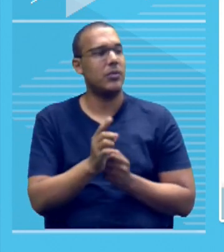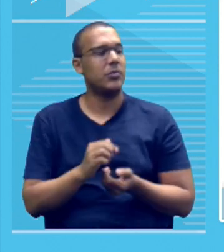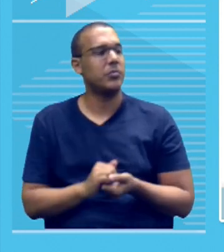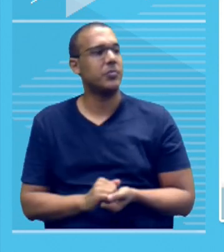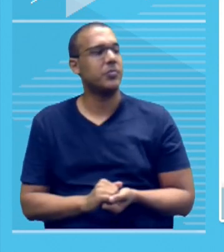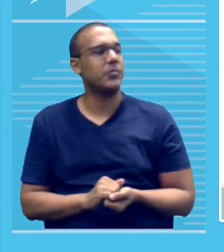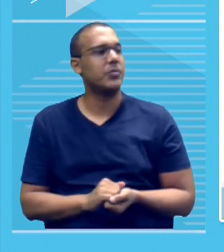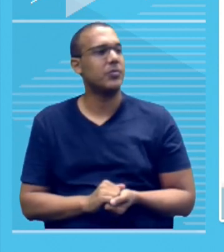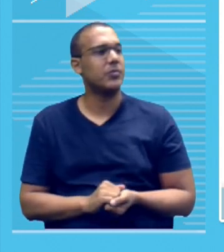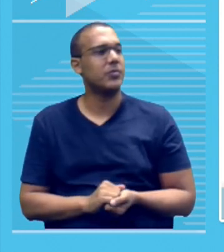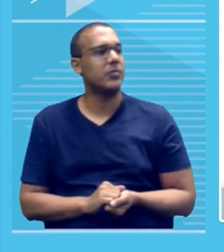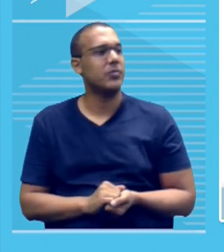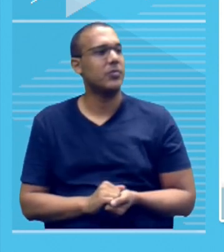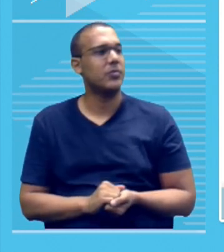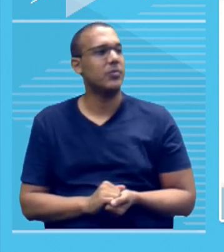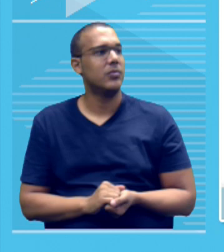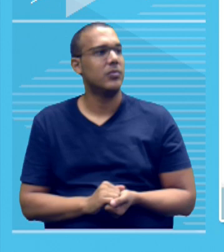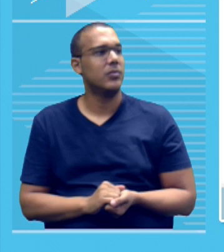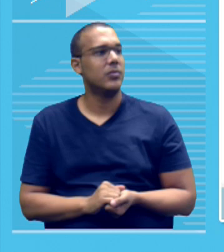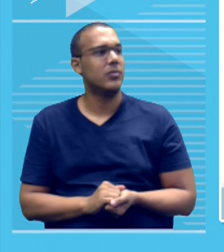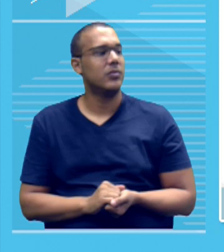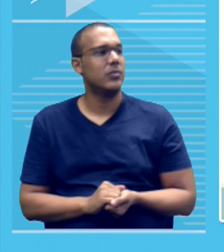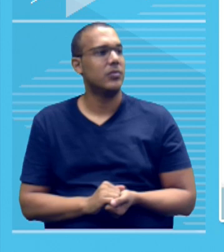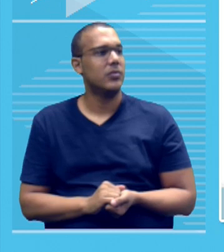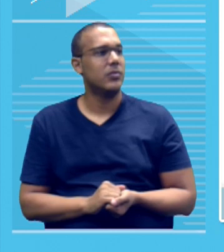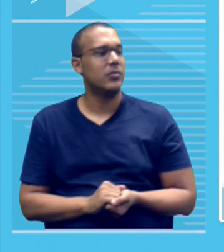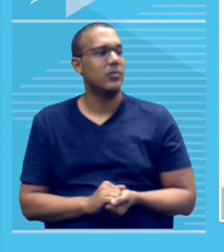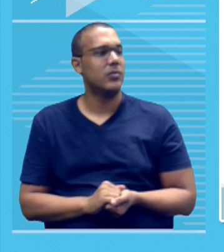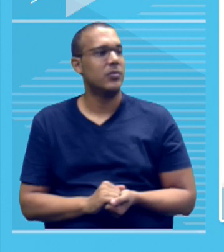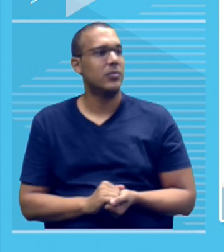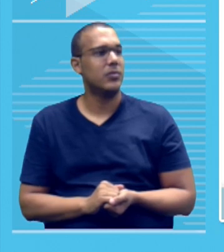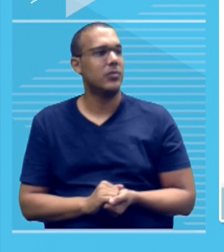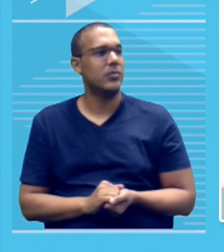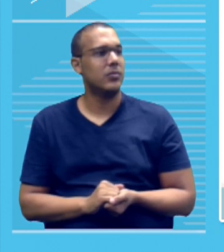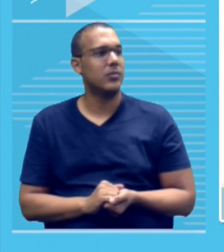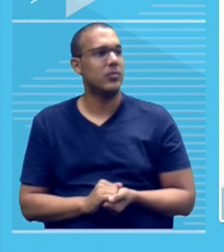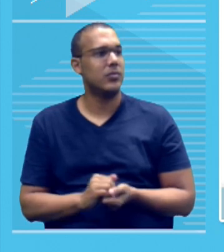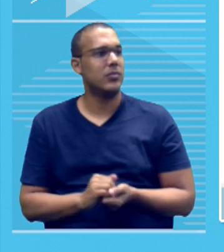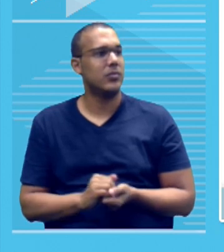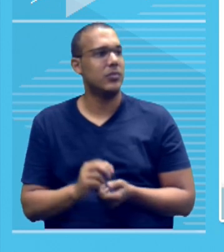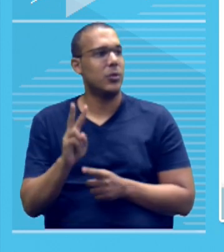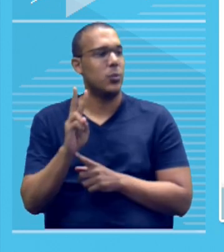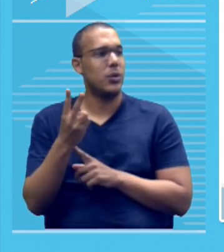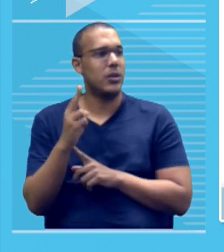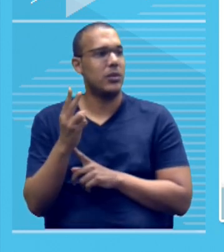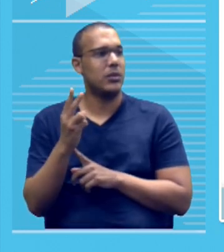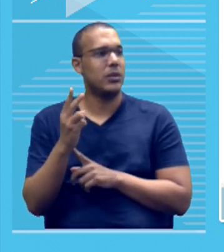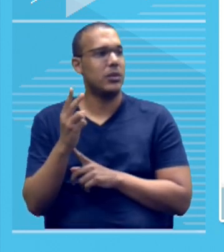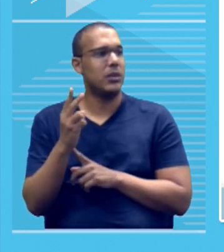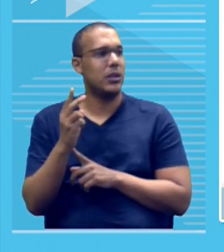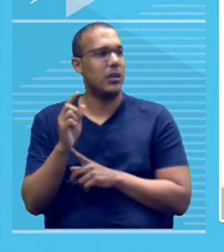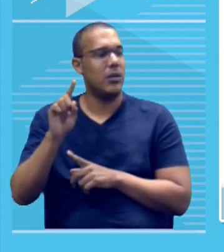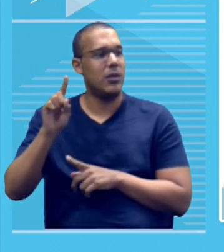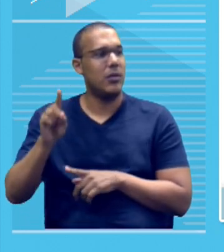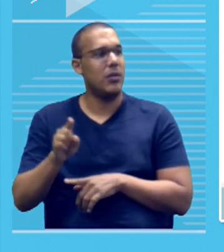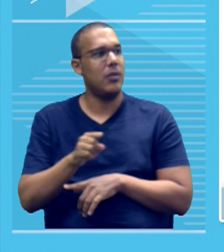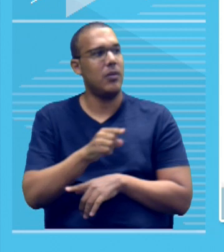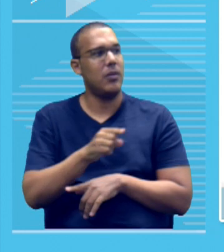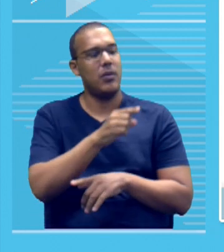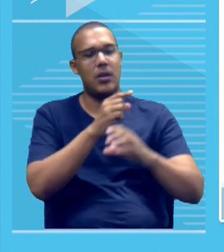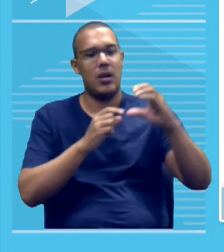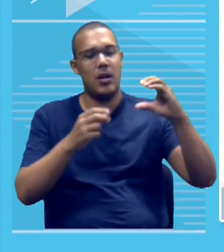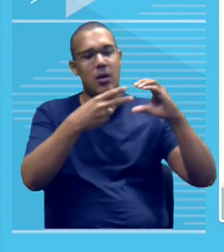aqui. Ó. Ó, o hidrogênio foi adicionado, está aqui ele, ó, ao carbono